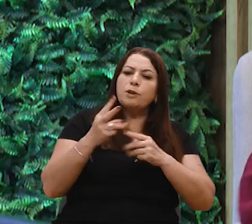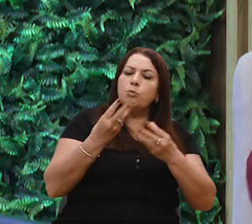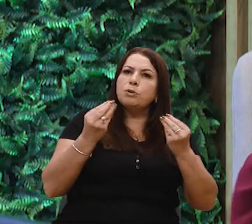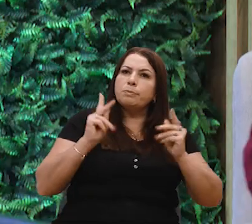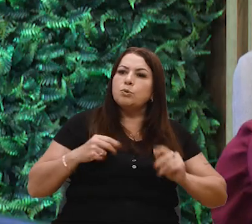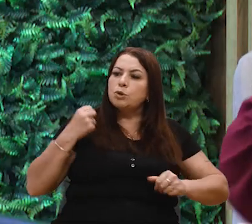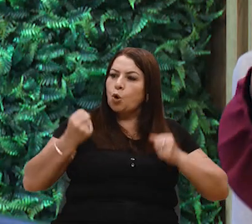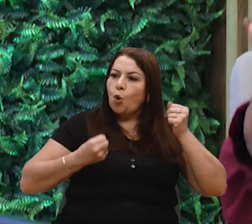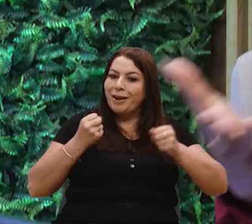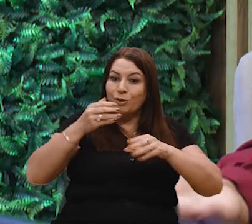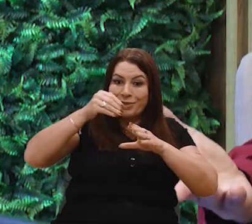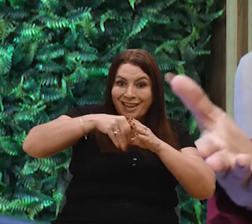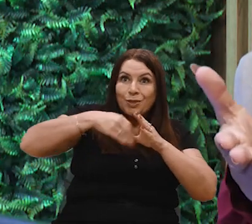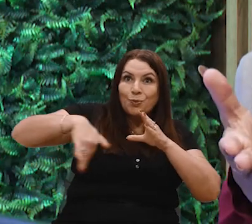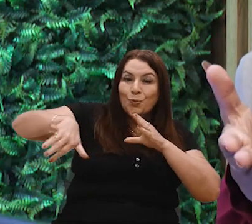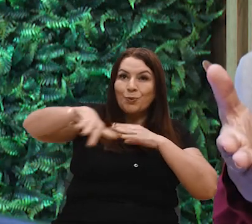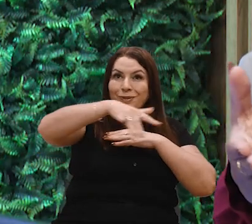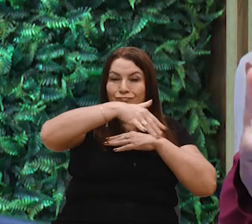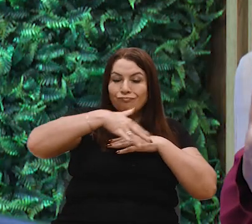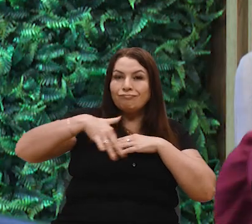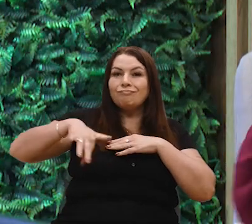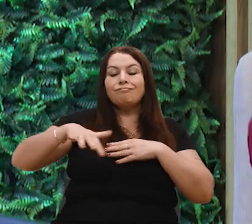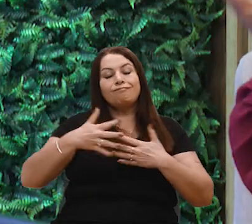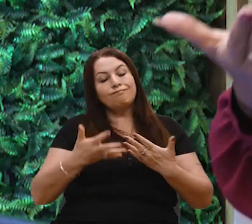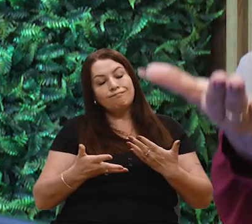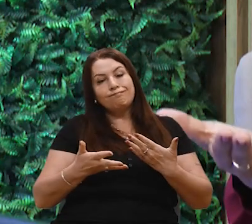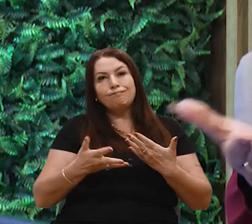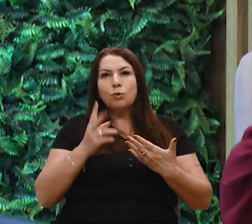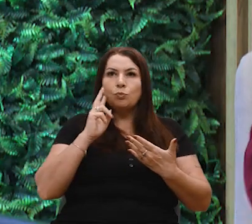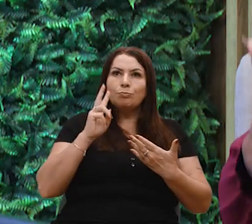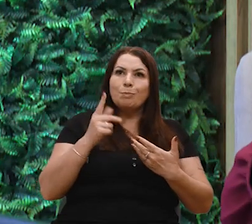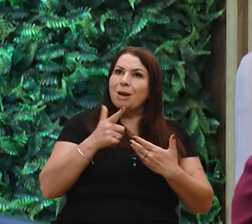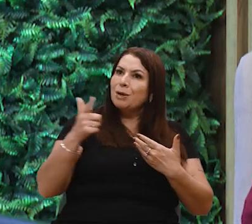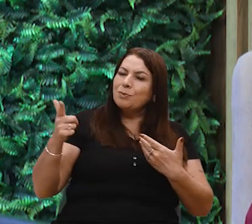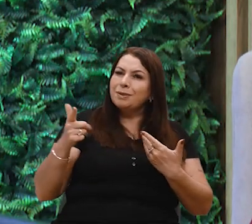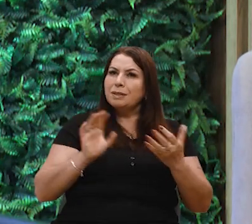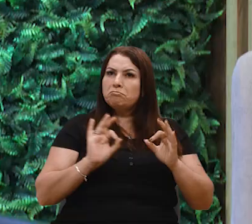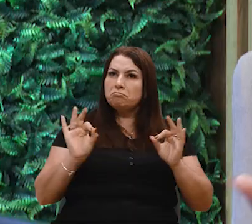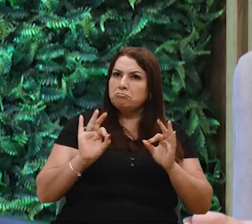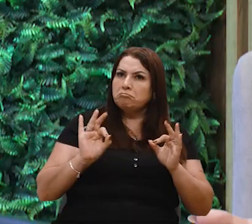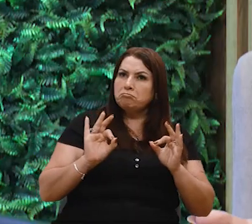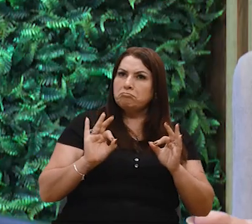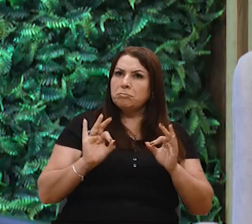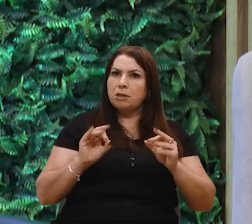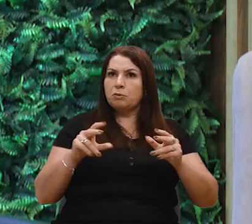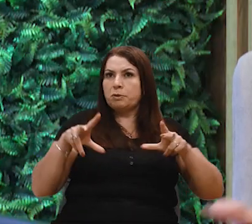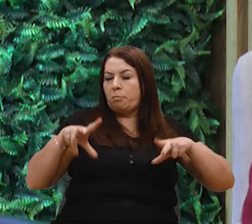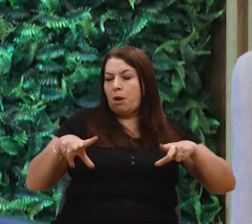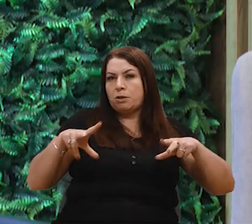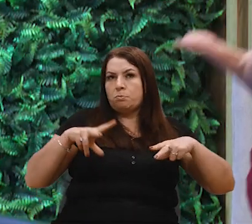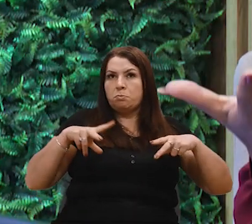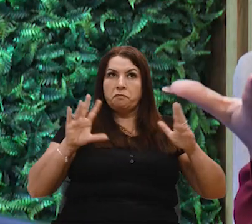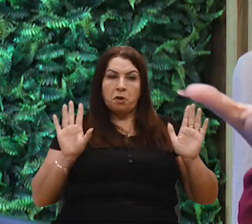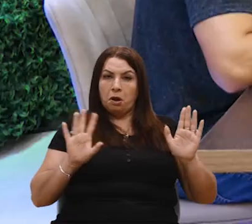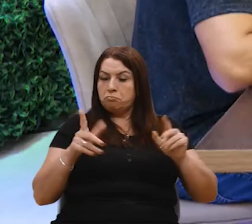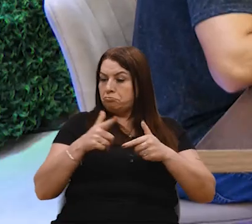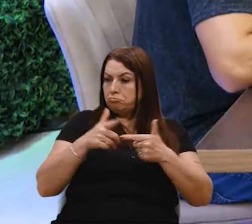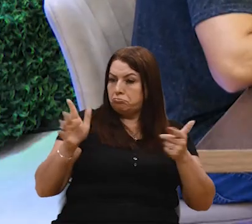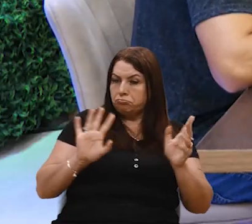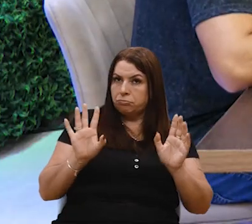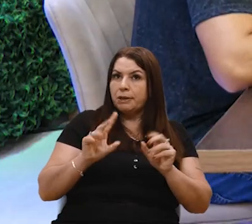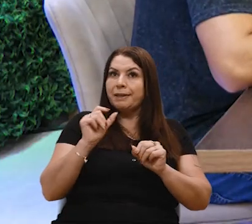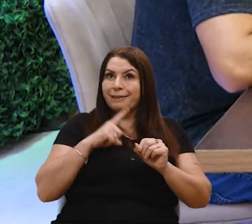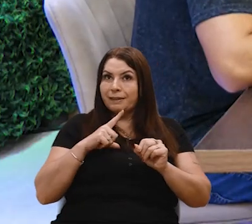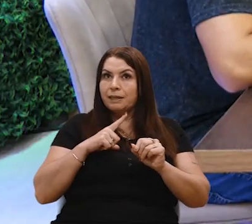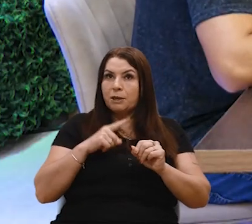a gente via muita gente correndo lá dentro. E aí, olha, não temos nenhuma ingerência, que é um espaço privado, né? Vocês fazem como queiram,